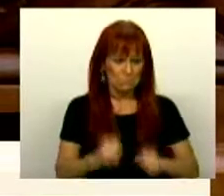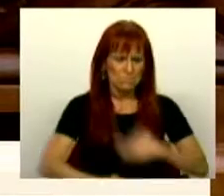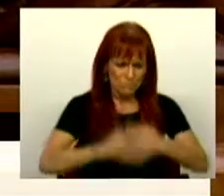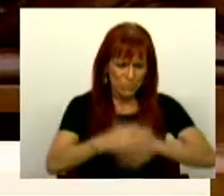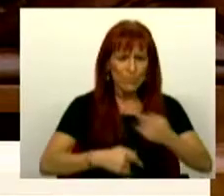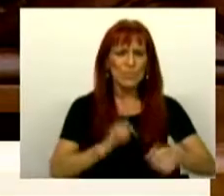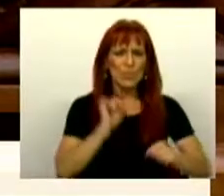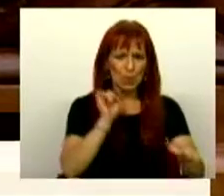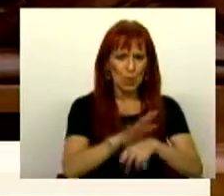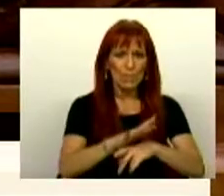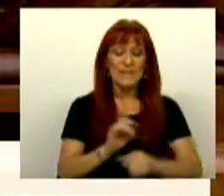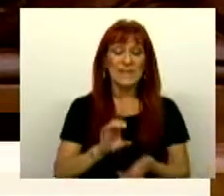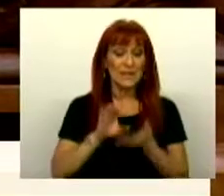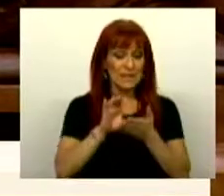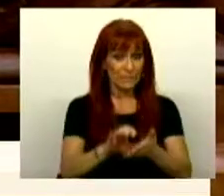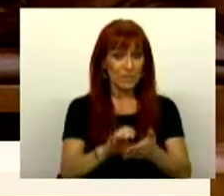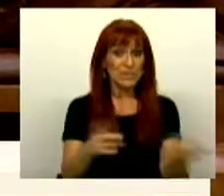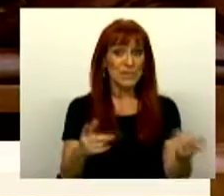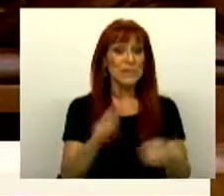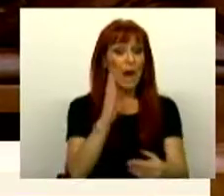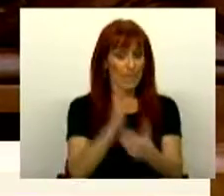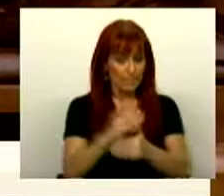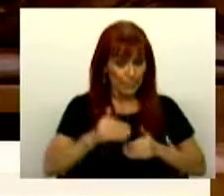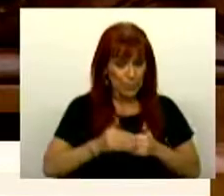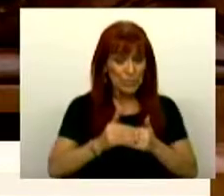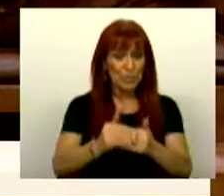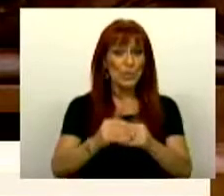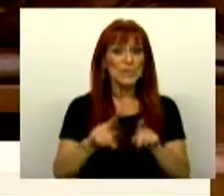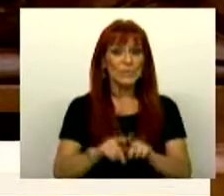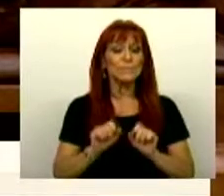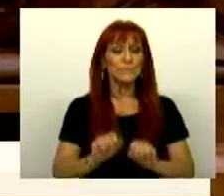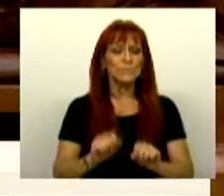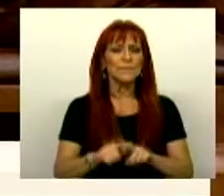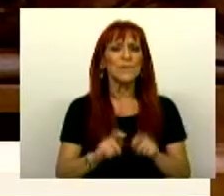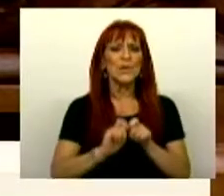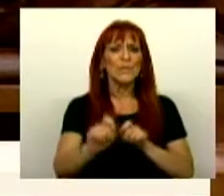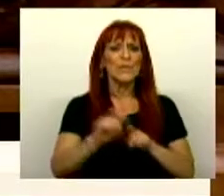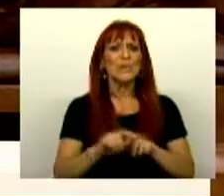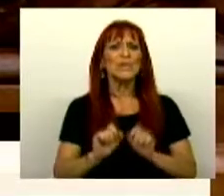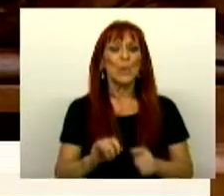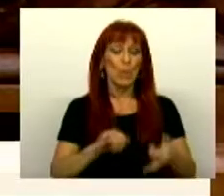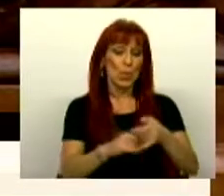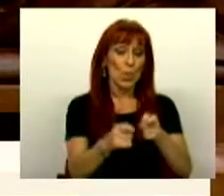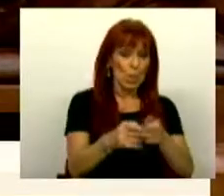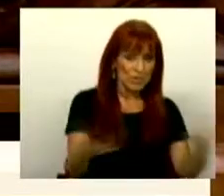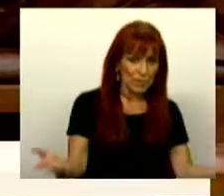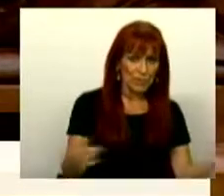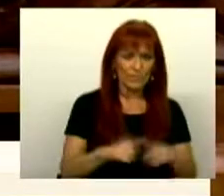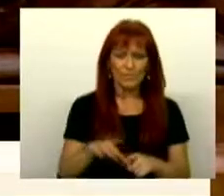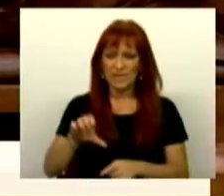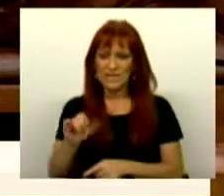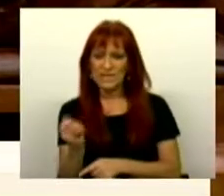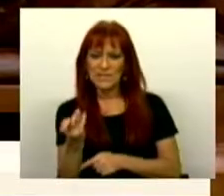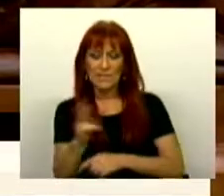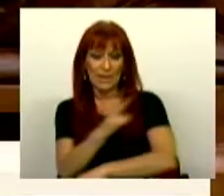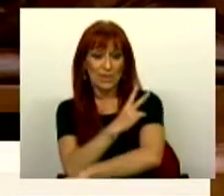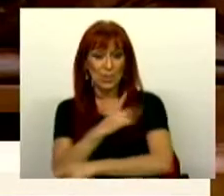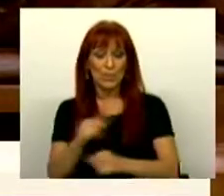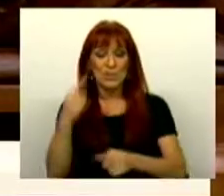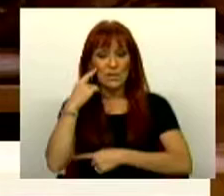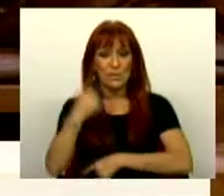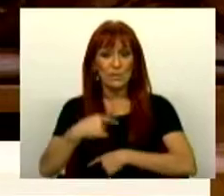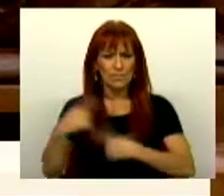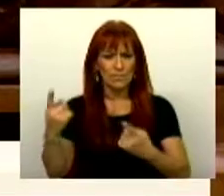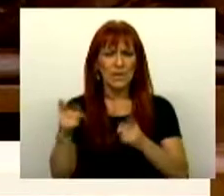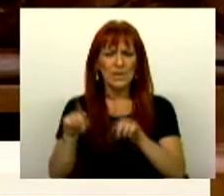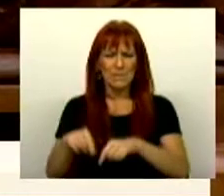mar. Financiamento está em processo de definição pelo consórcio. O Cyber Academia and Innovation Hub,